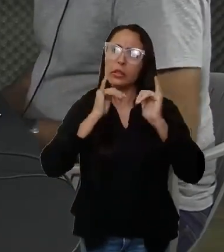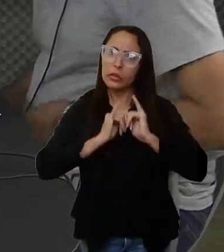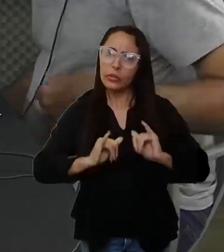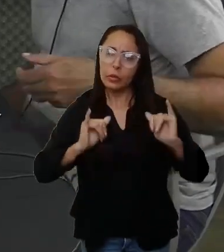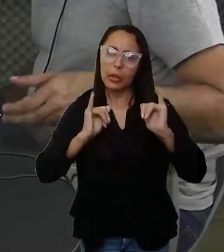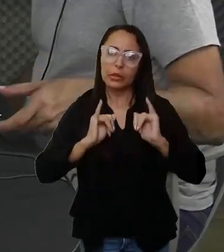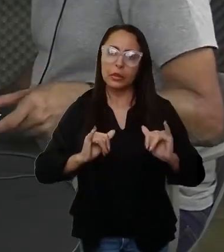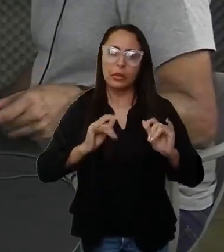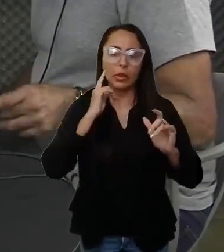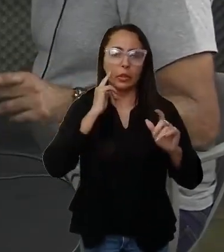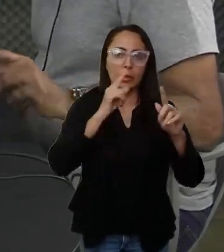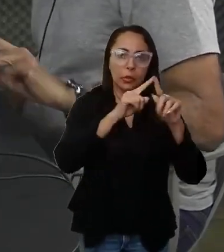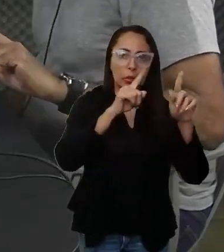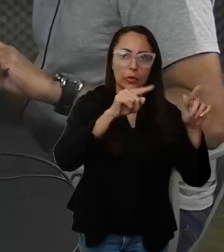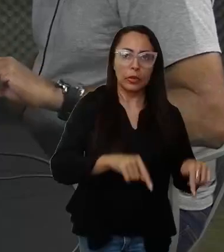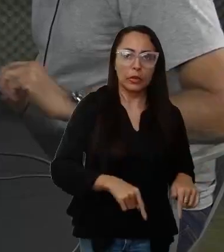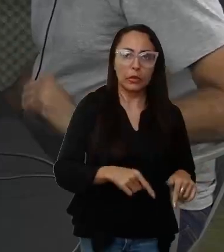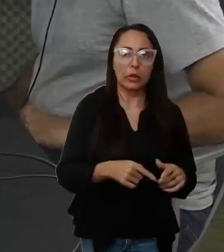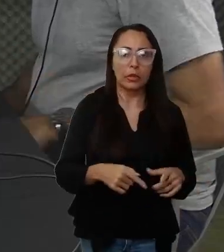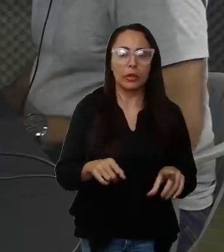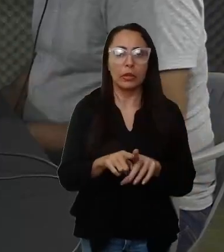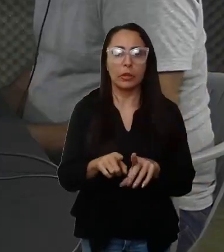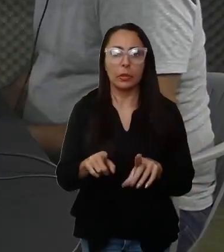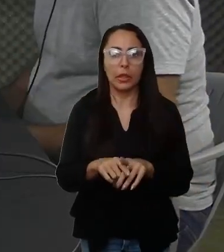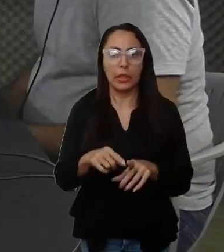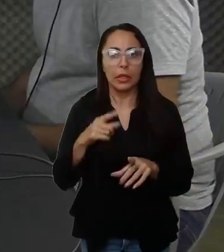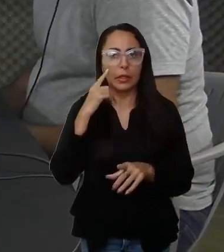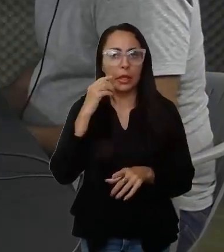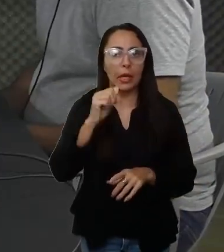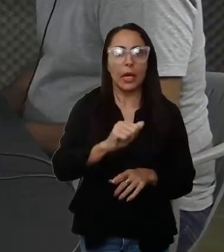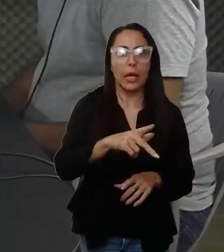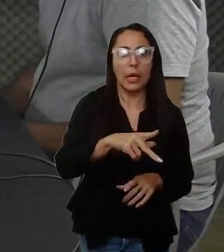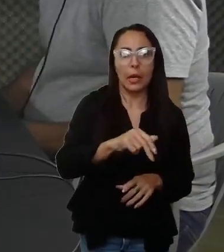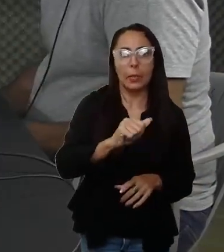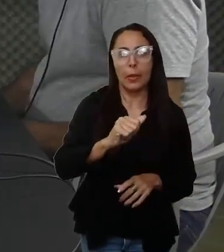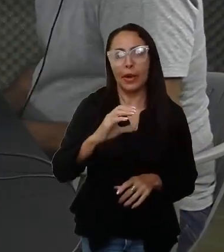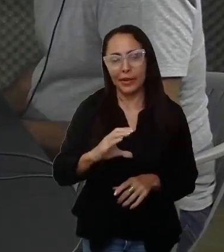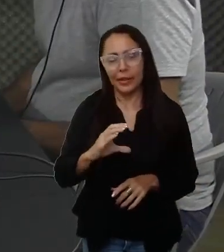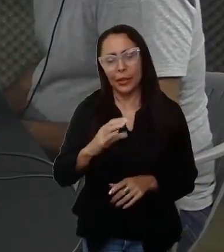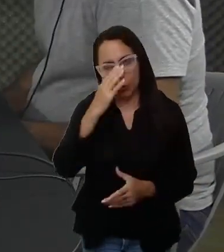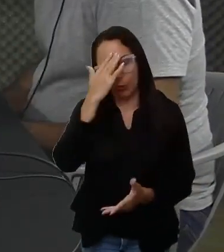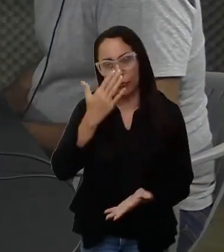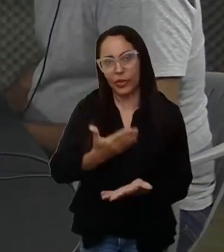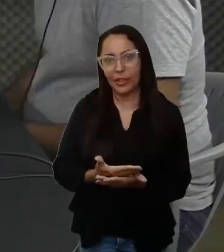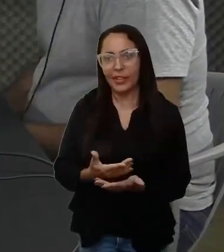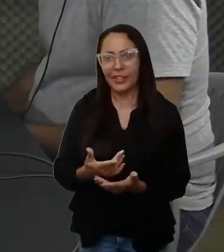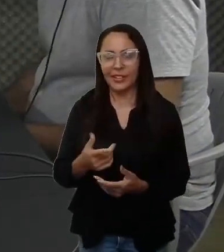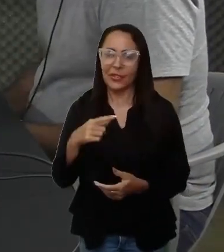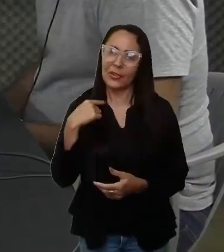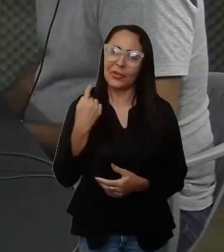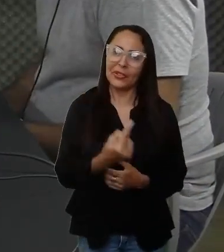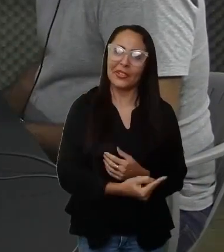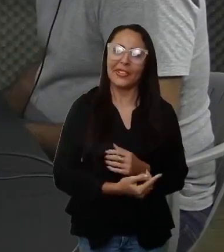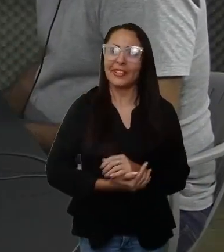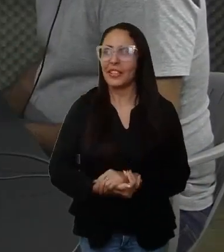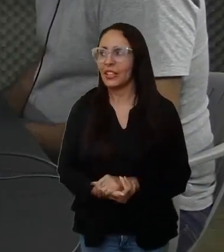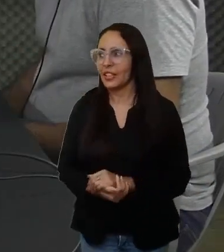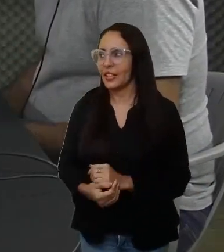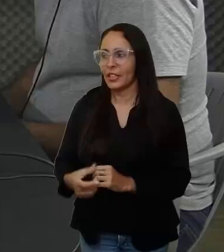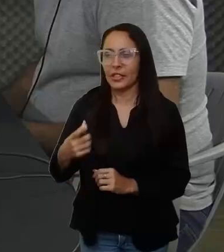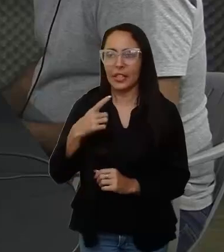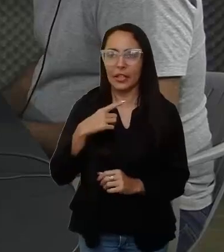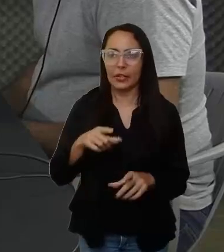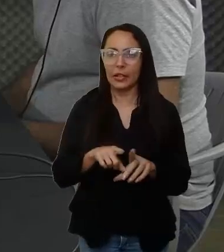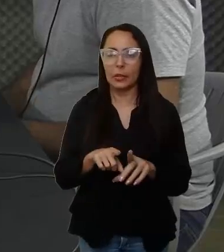né, ao projeto. A gente teve recentemente... Confie na PAC, né? Confie na PAC, confie na PAC e confie na gente. Isso. Né? Tivemos aí